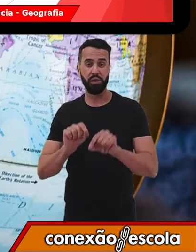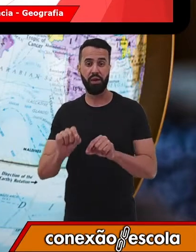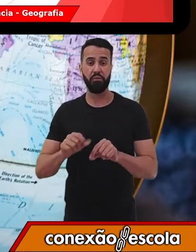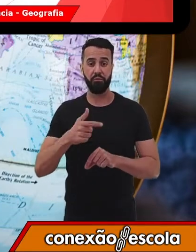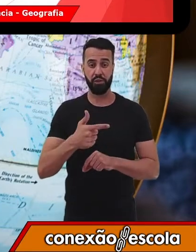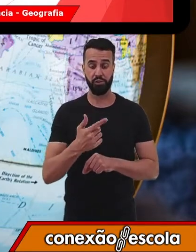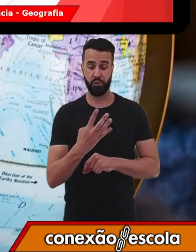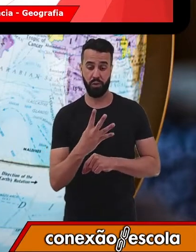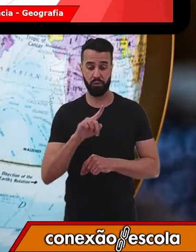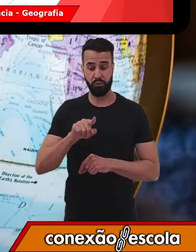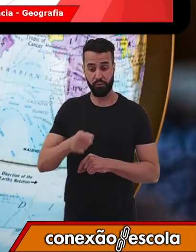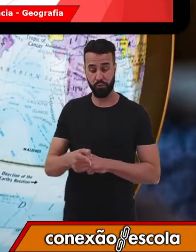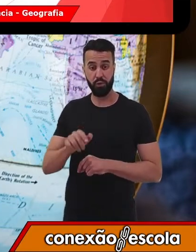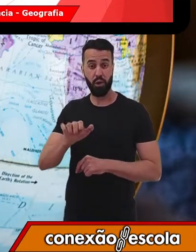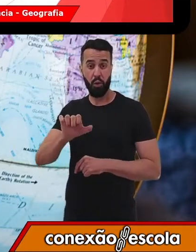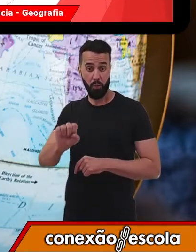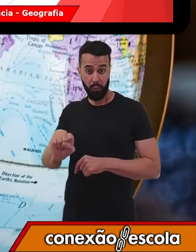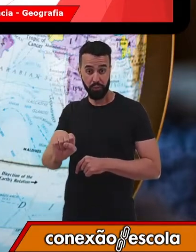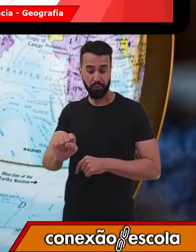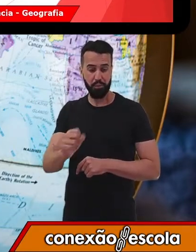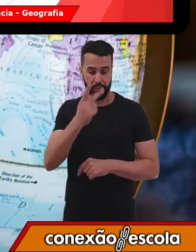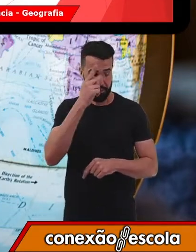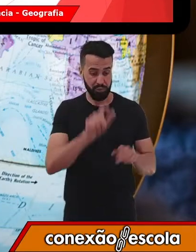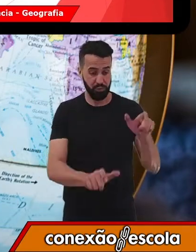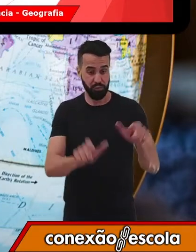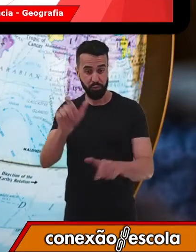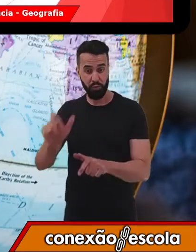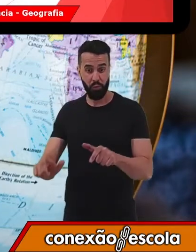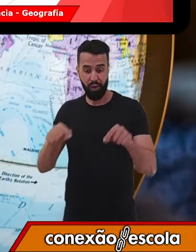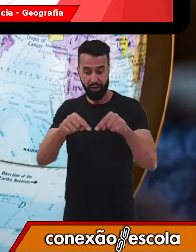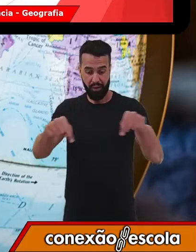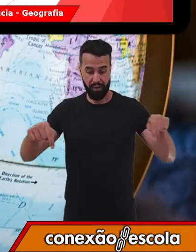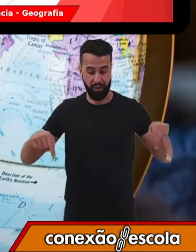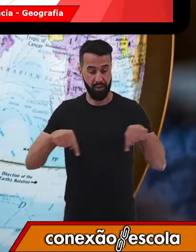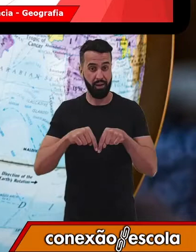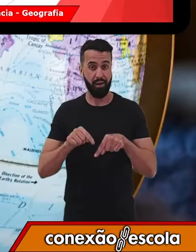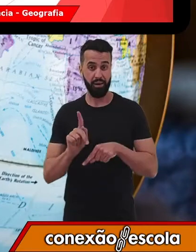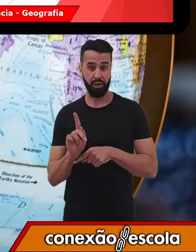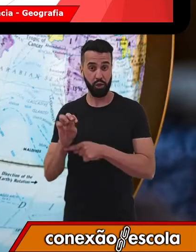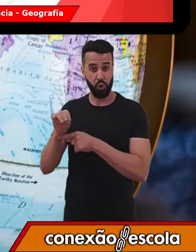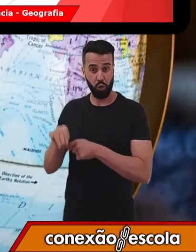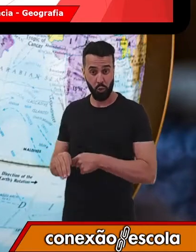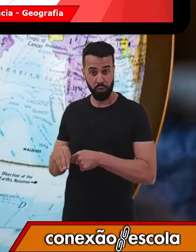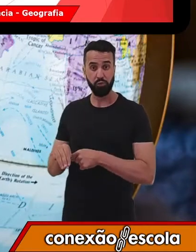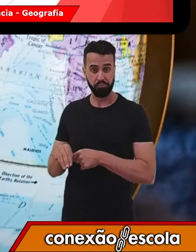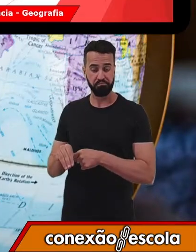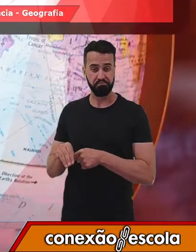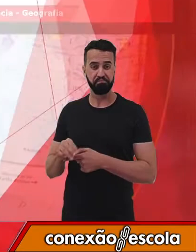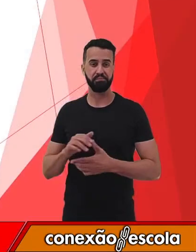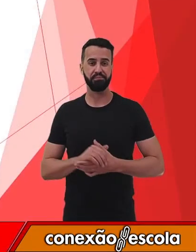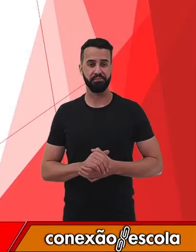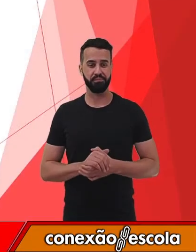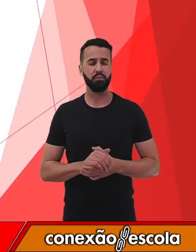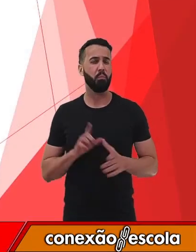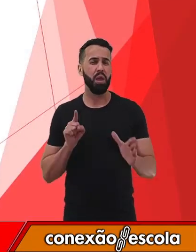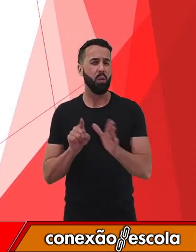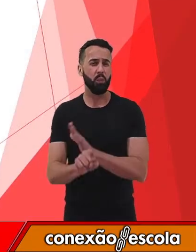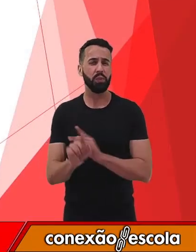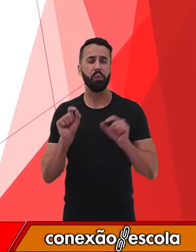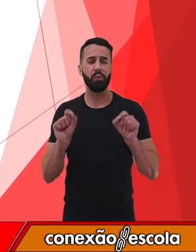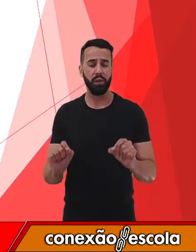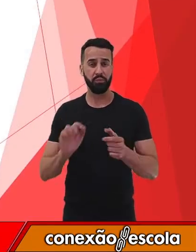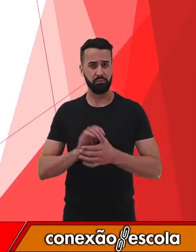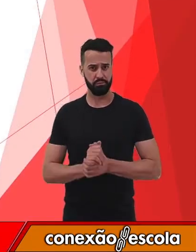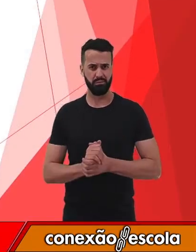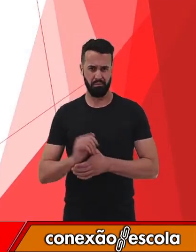24,8 habitantes por quilômetro quadrado. E eu já deixo uma pergunta pesada aí para vocês. Se liga, o Brasil é